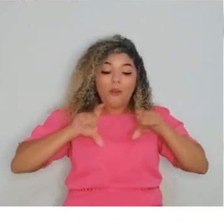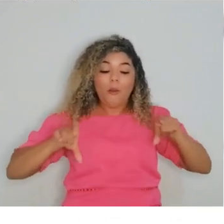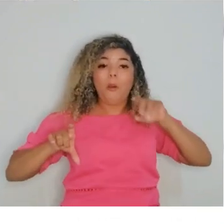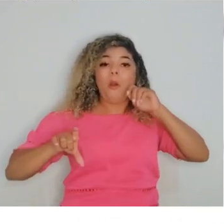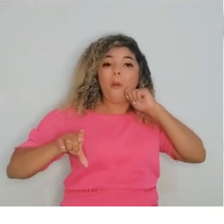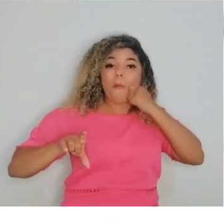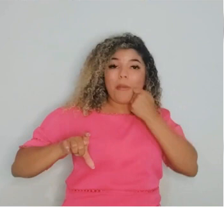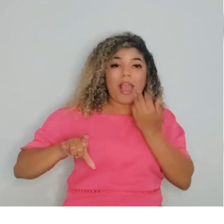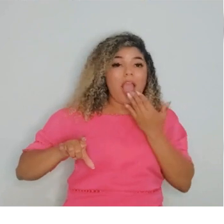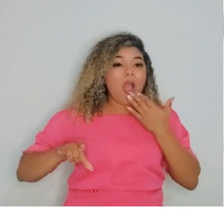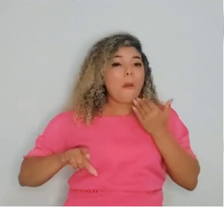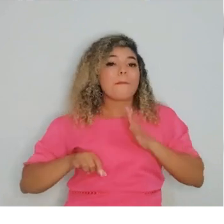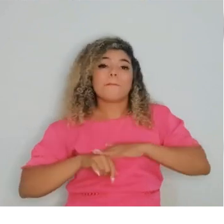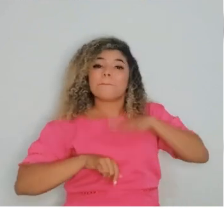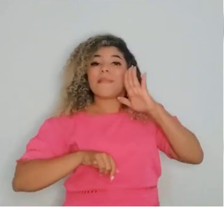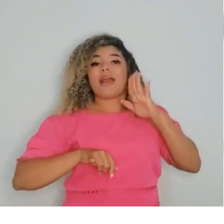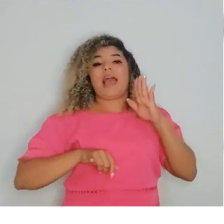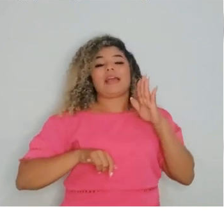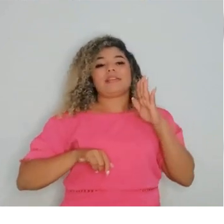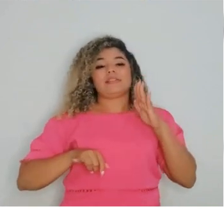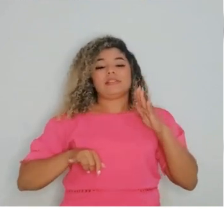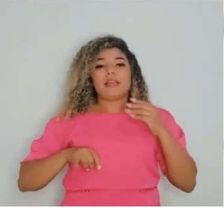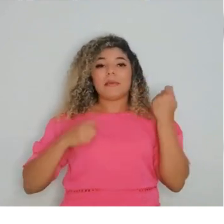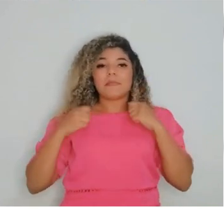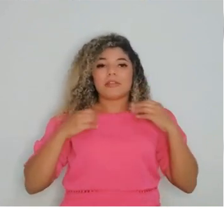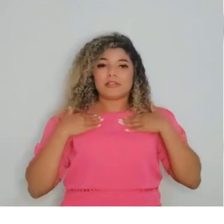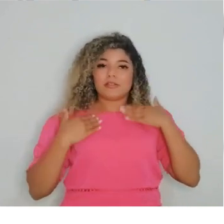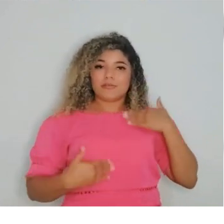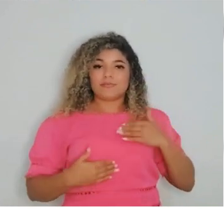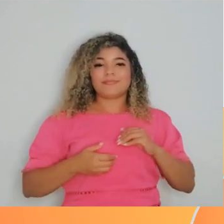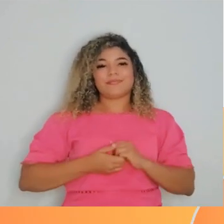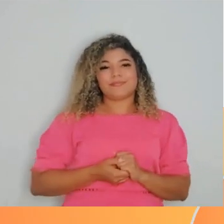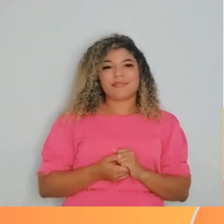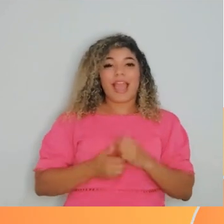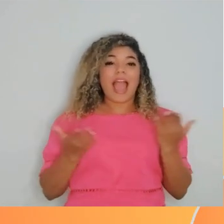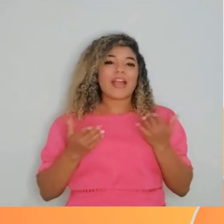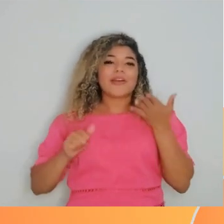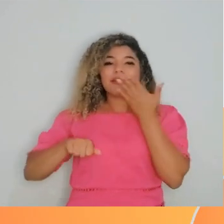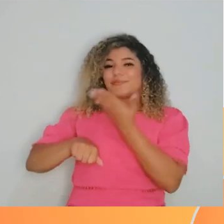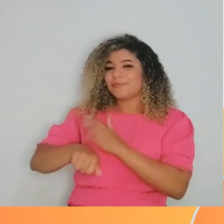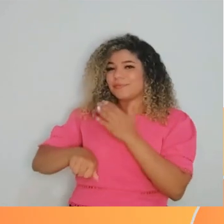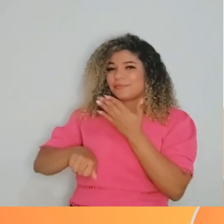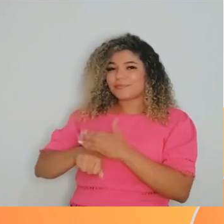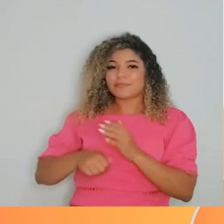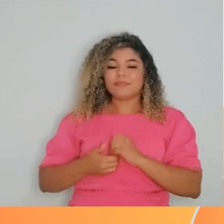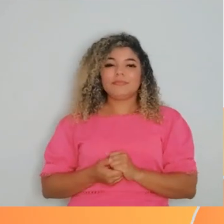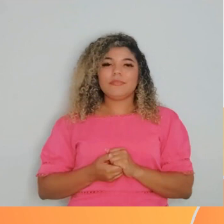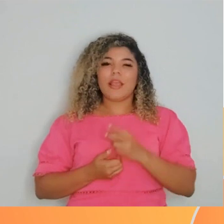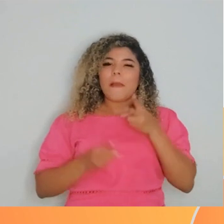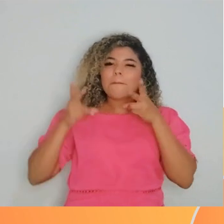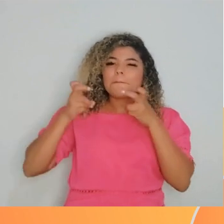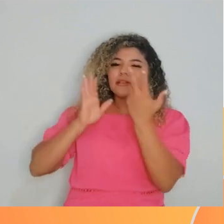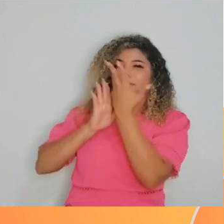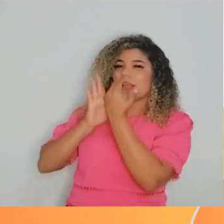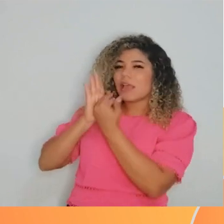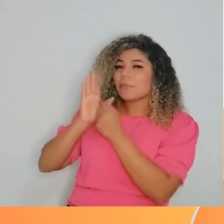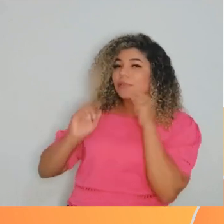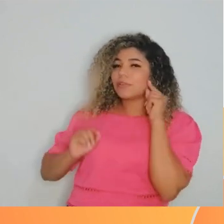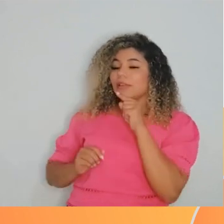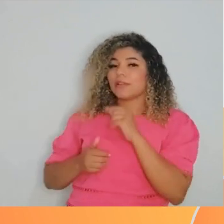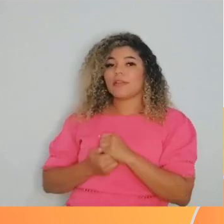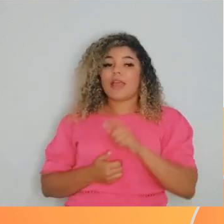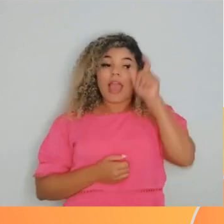maior quantidade para suprir as necessidades do organismo. Vamos praticar. Analise a imagem ao